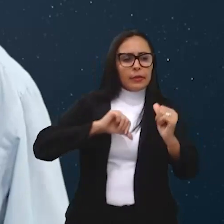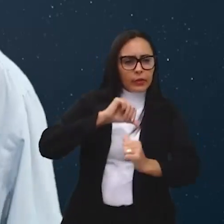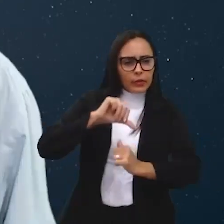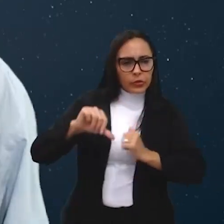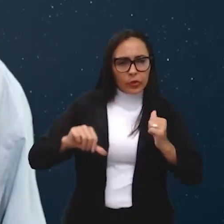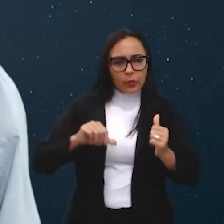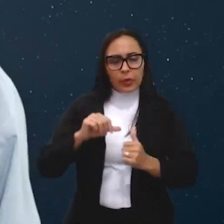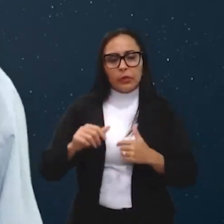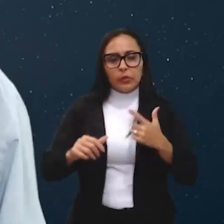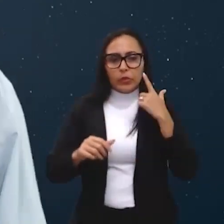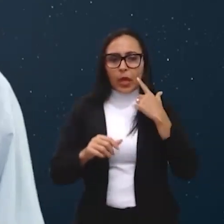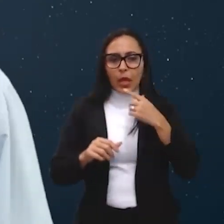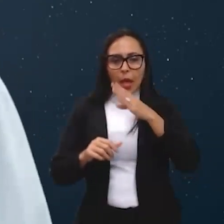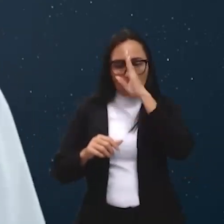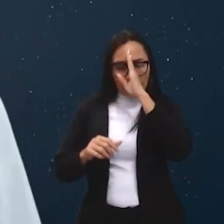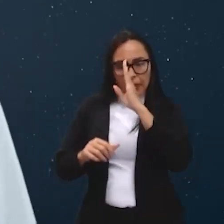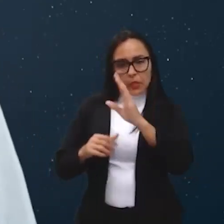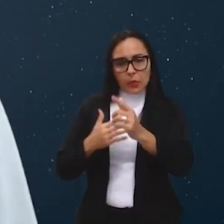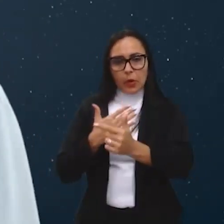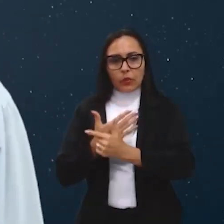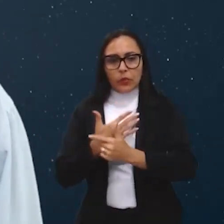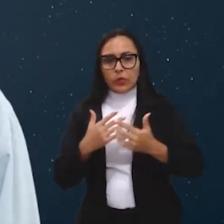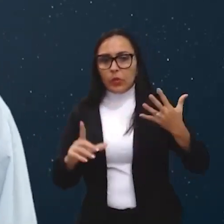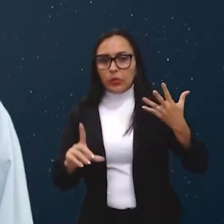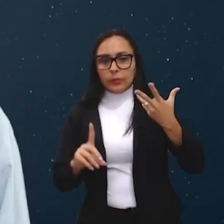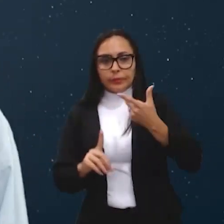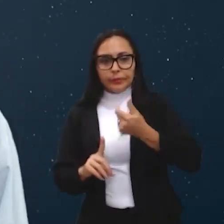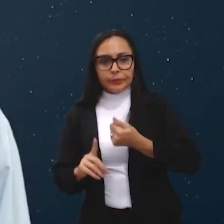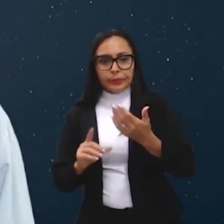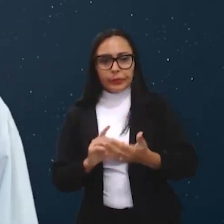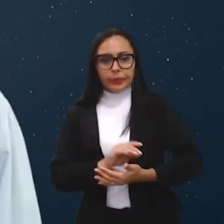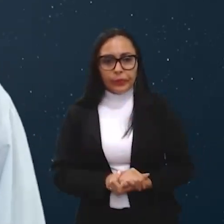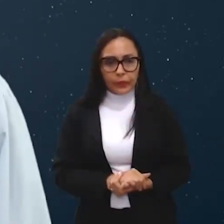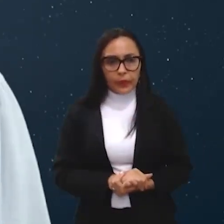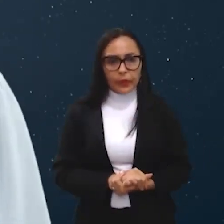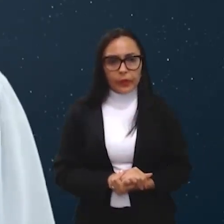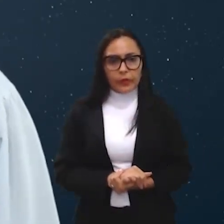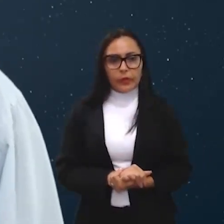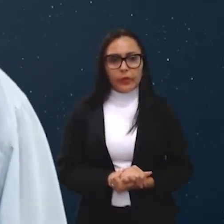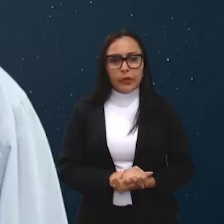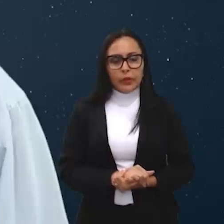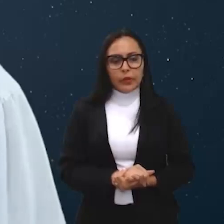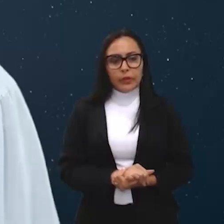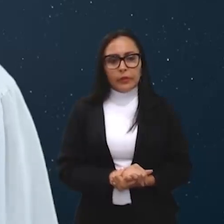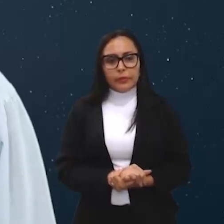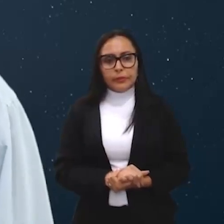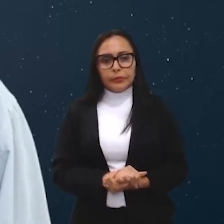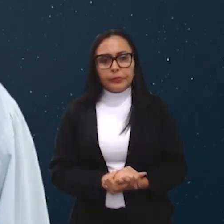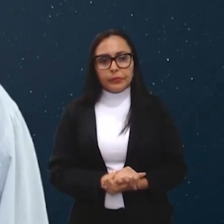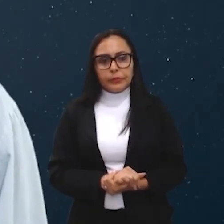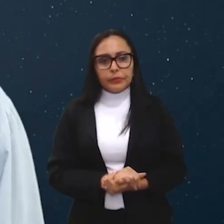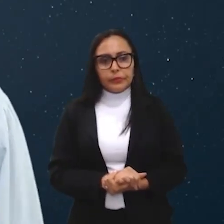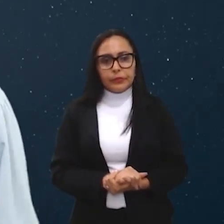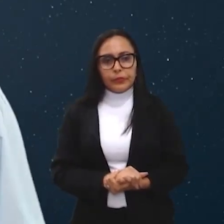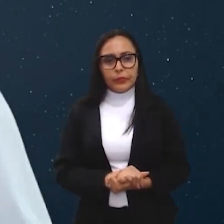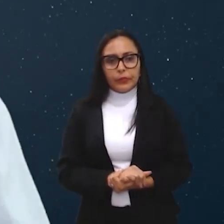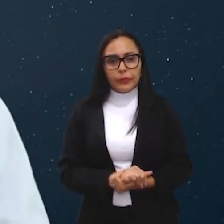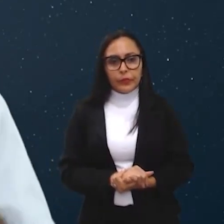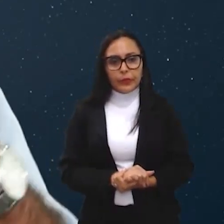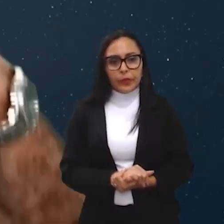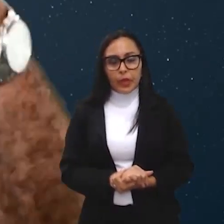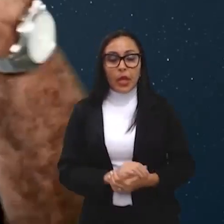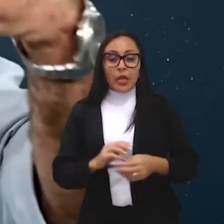transformadora. Essa é a principal função da arte. Portanto, a palavra vanguarda, que deriva de avant-garde, do francês, que é um